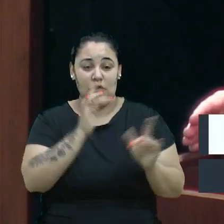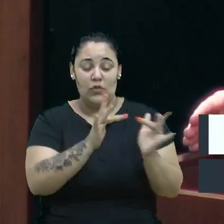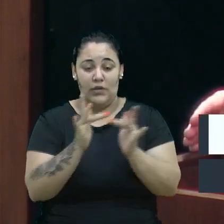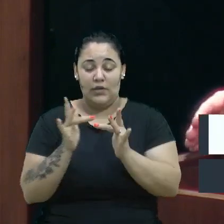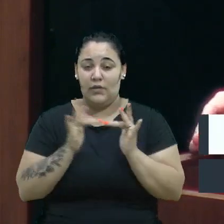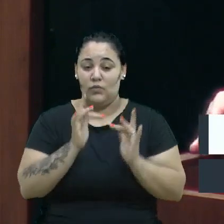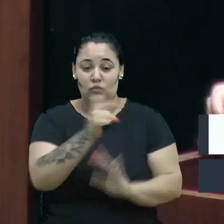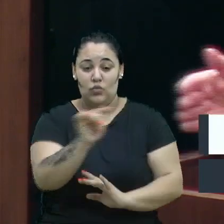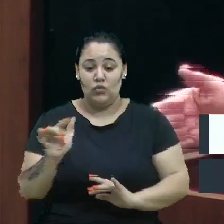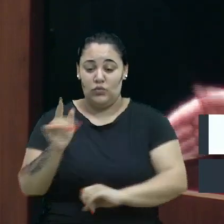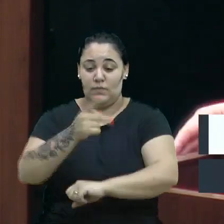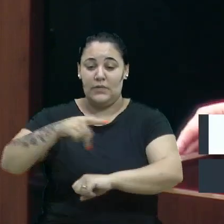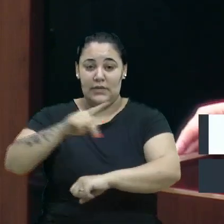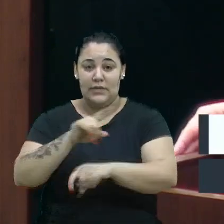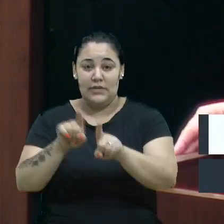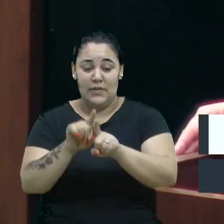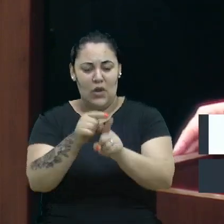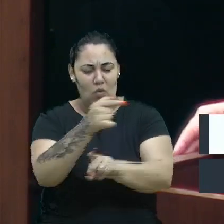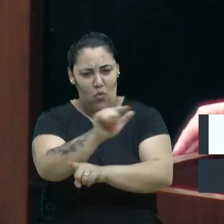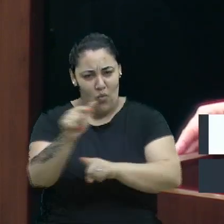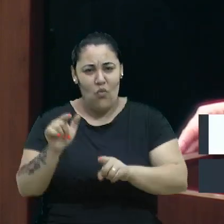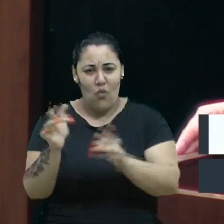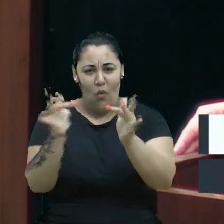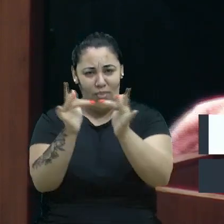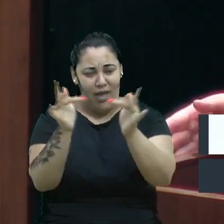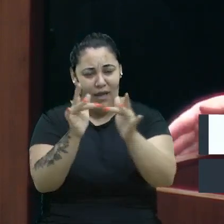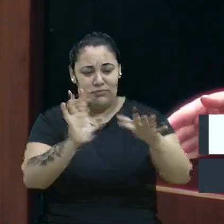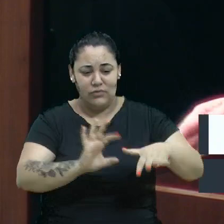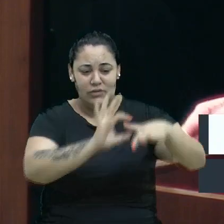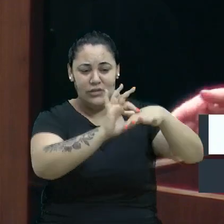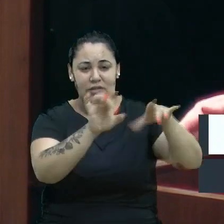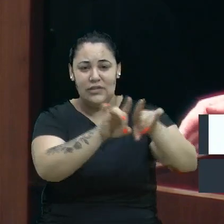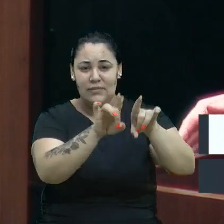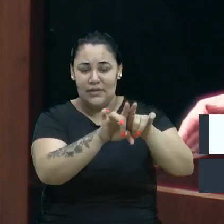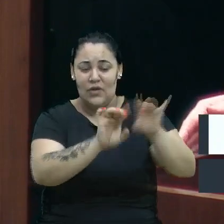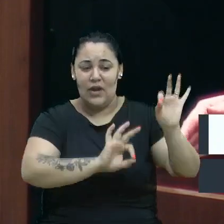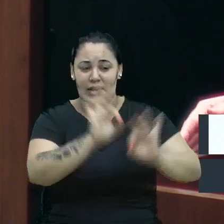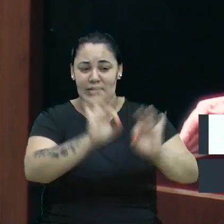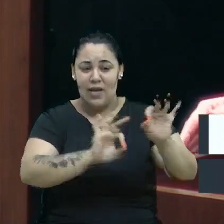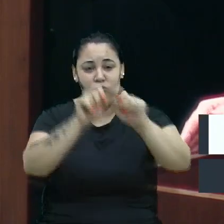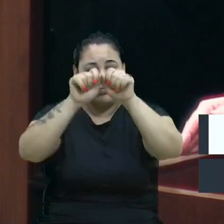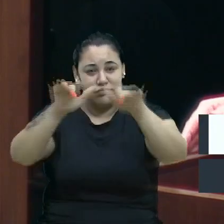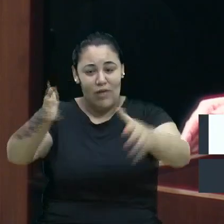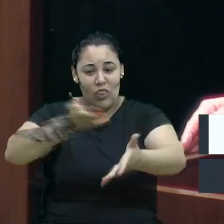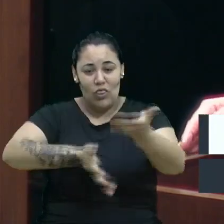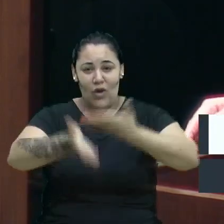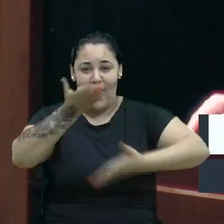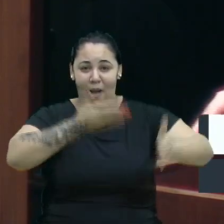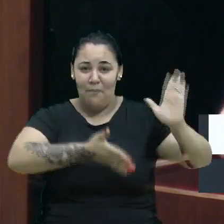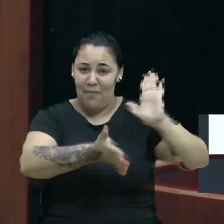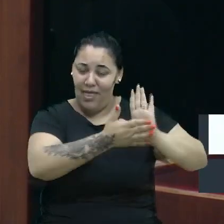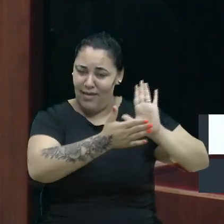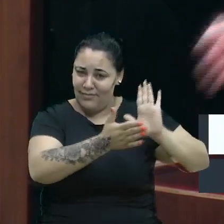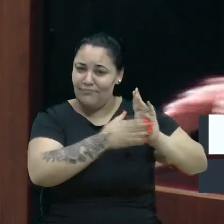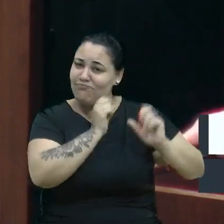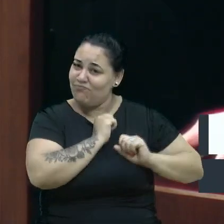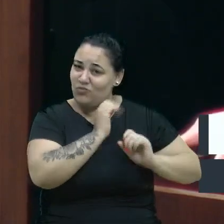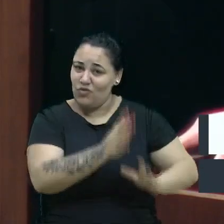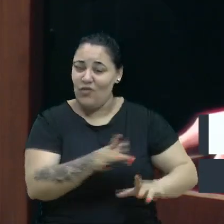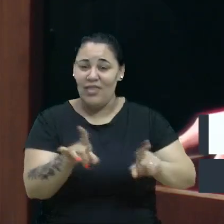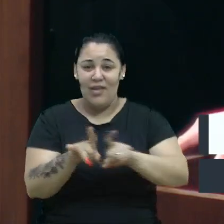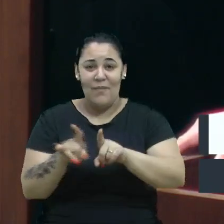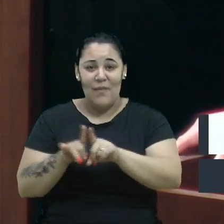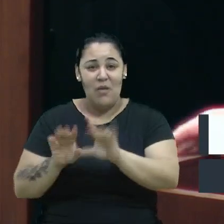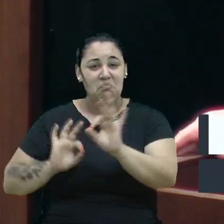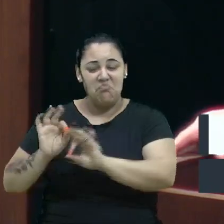países, né, outros líderes, e alinhar e compartilhar e avançar planos de ação, bem como buscar